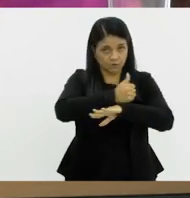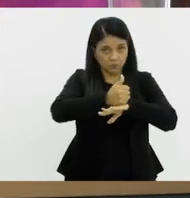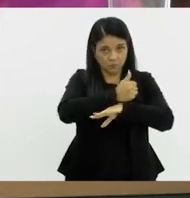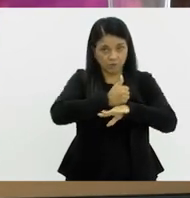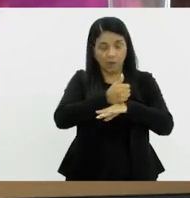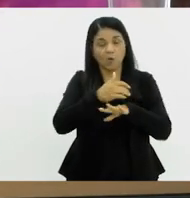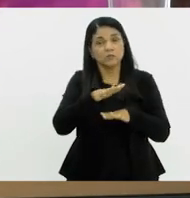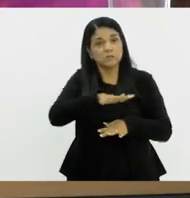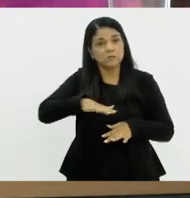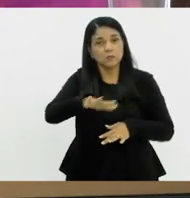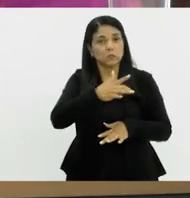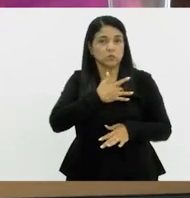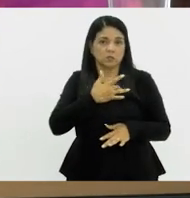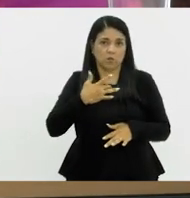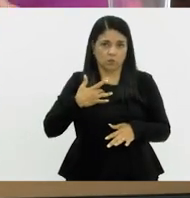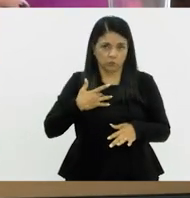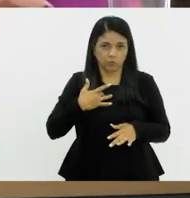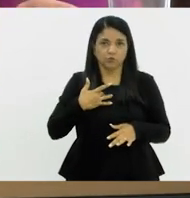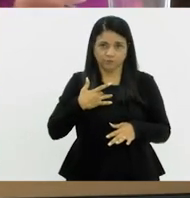setor saúde